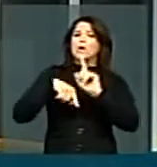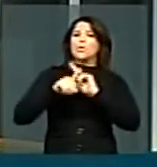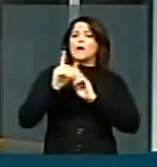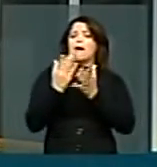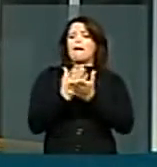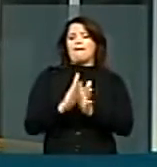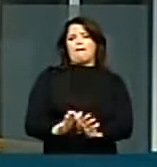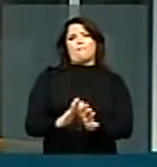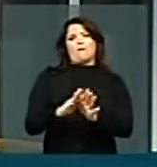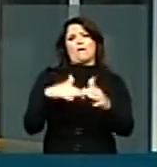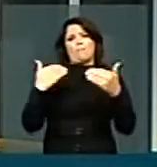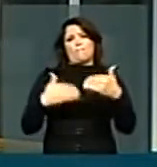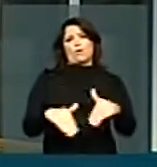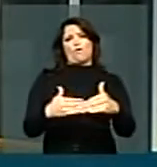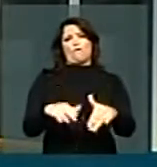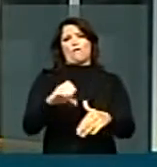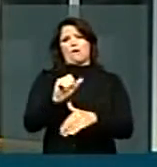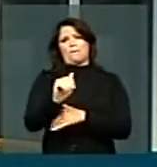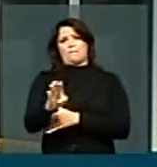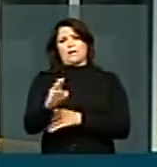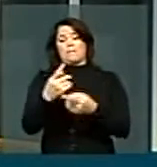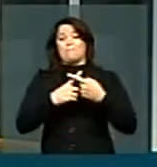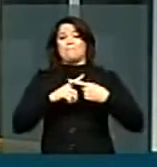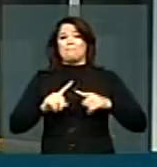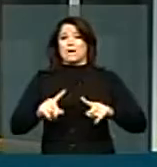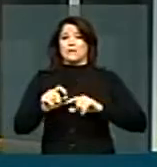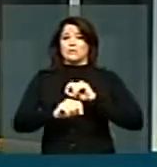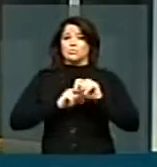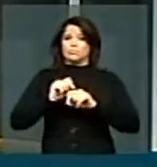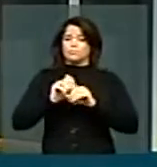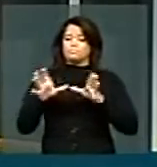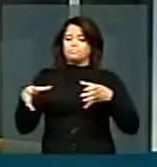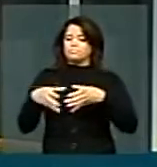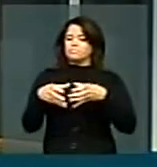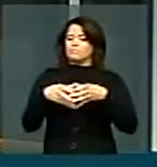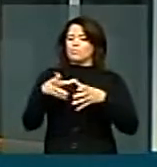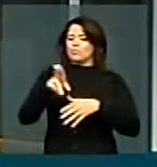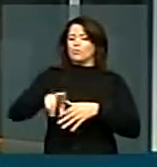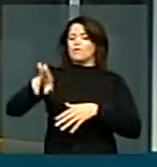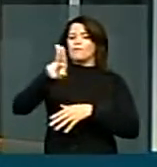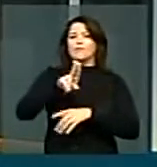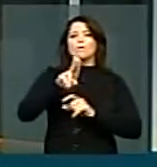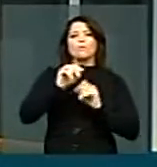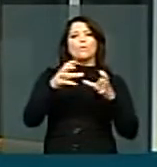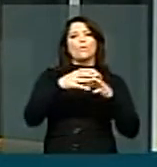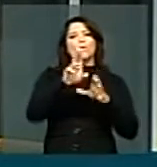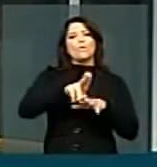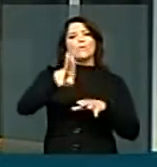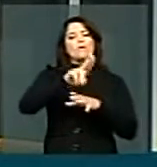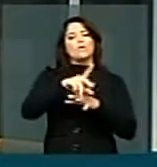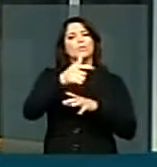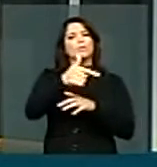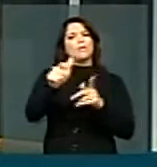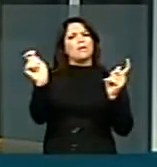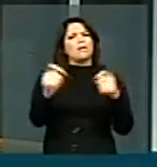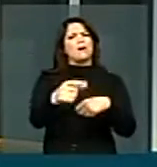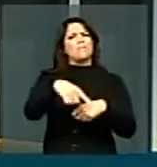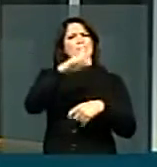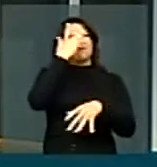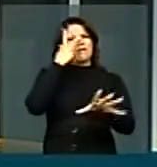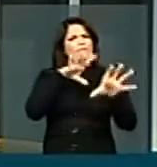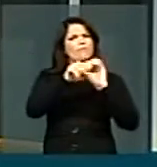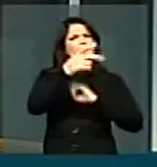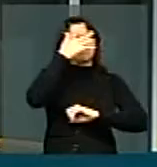fim do exame, mas aquilo que faz com que um conjunto de universidades não tenha a capacidade de formação